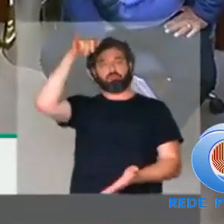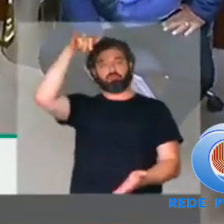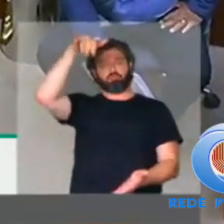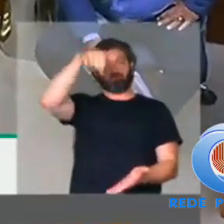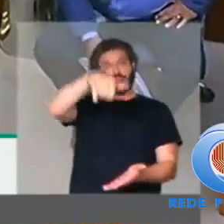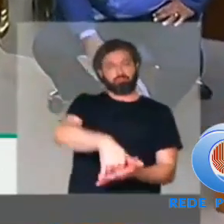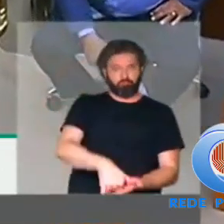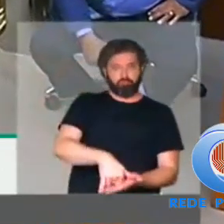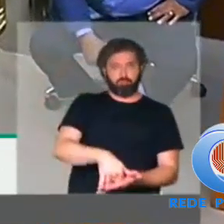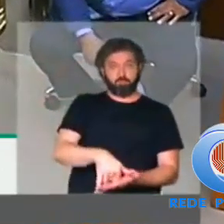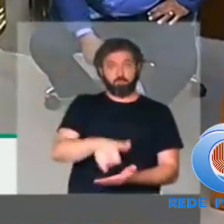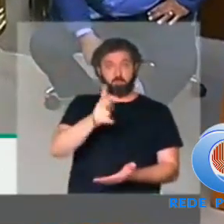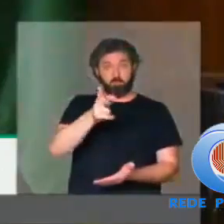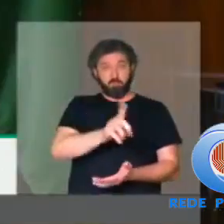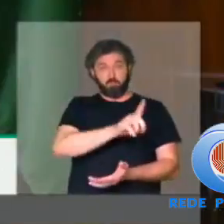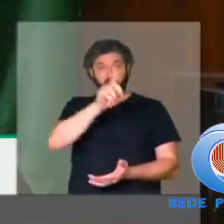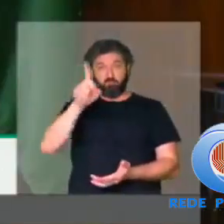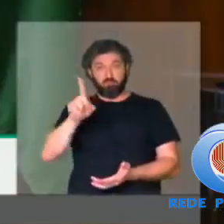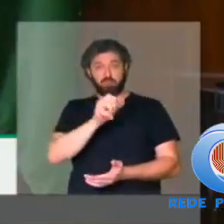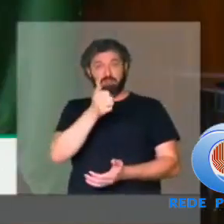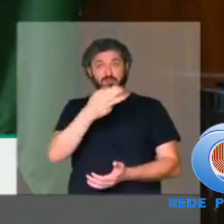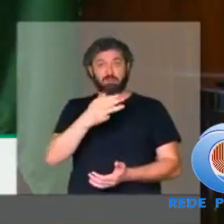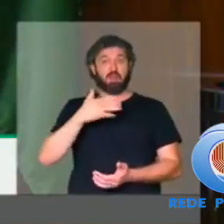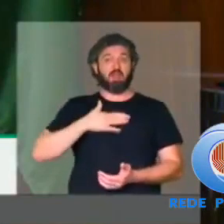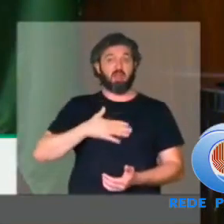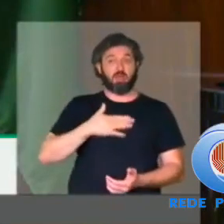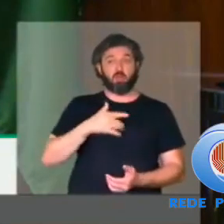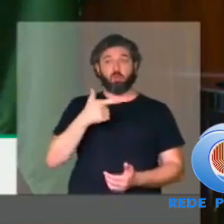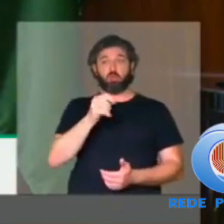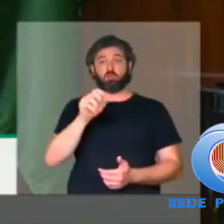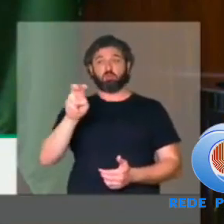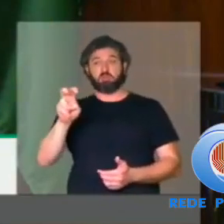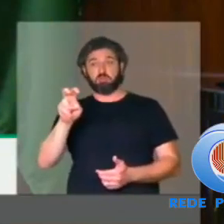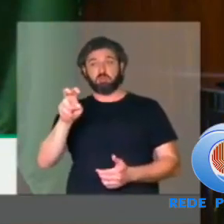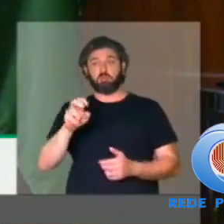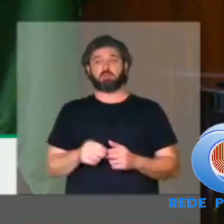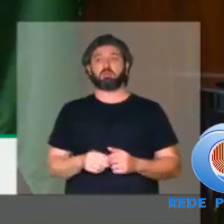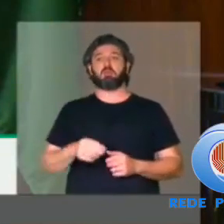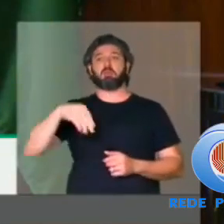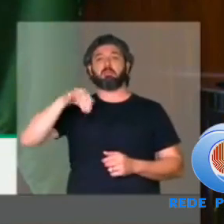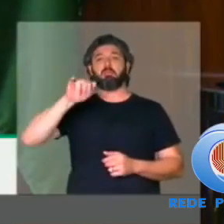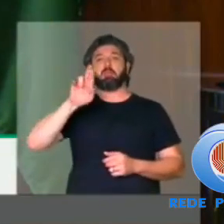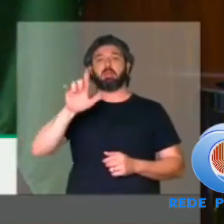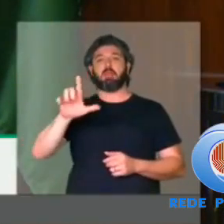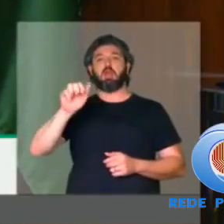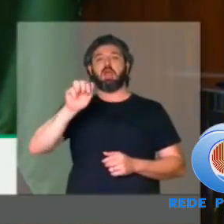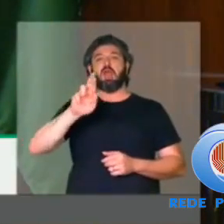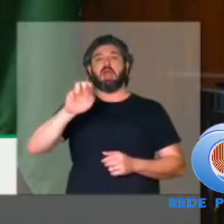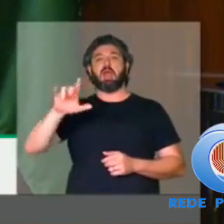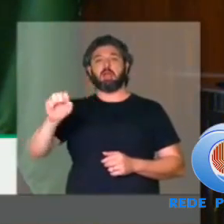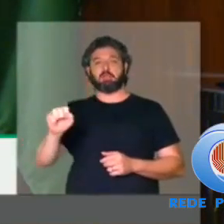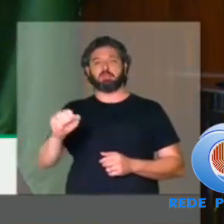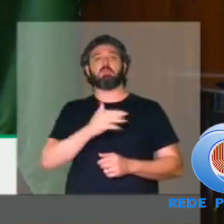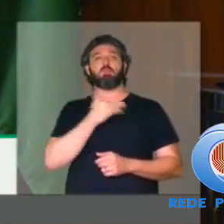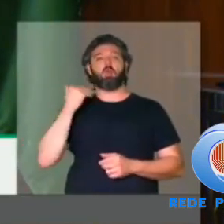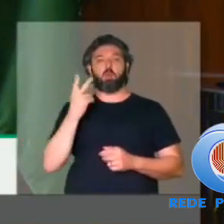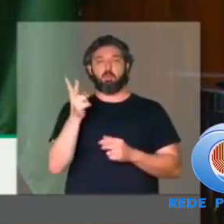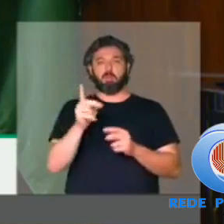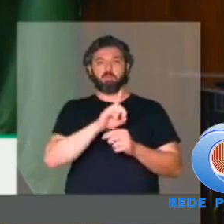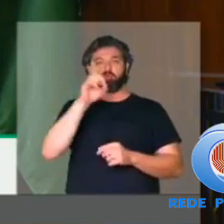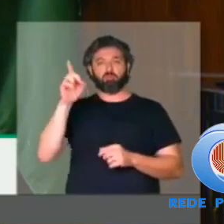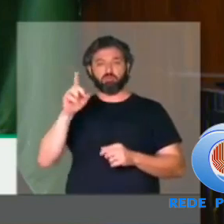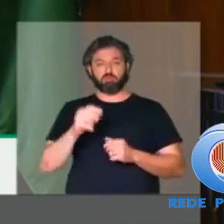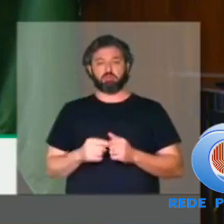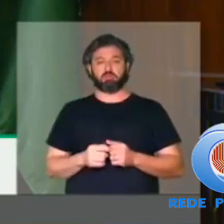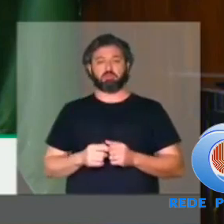aéreo. No mesmo dia 13 de agosto de 2005, Miguel Arraes de Alencar também faleceu. Quis